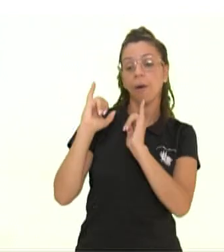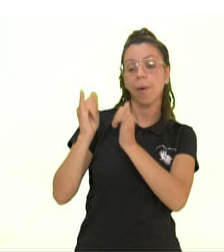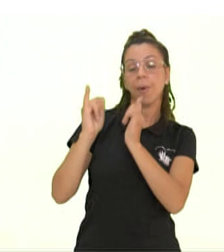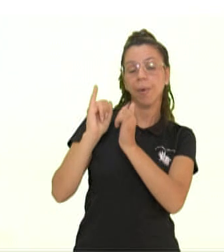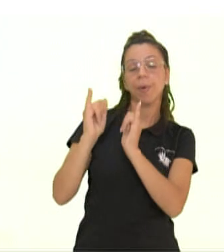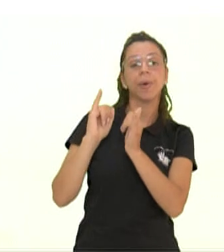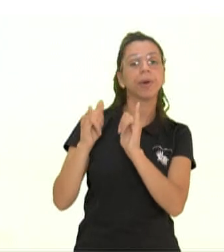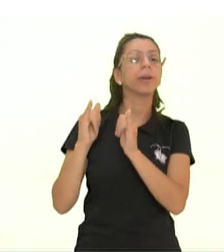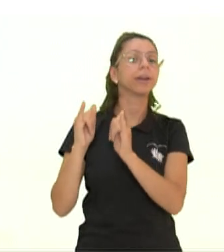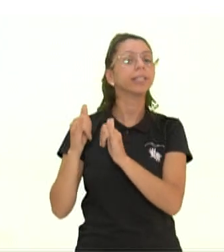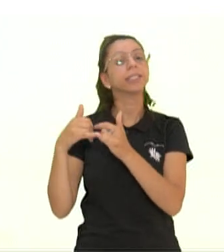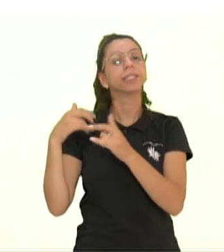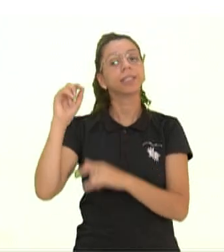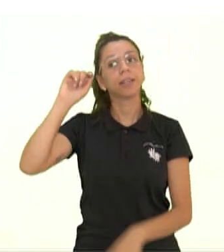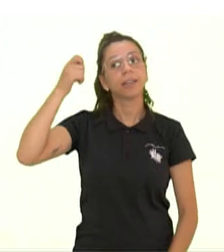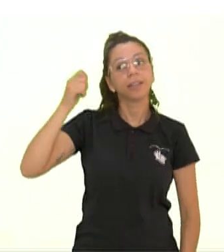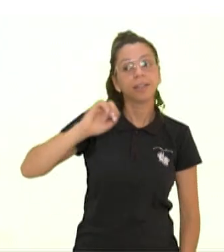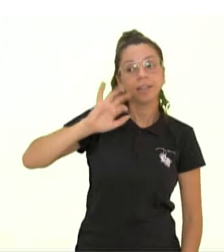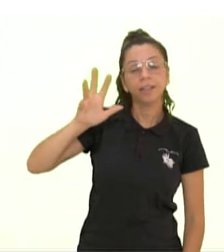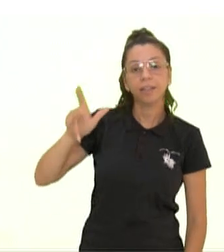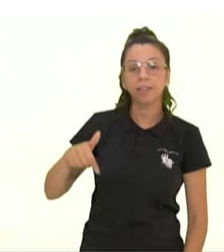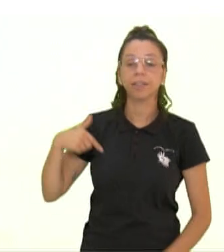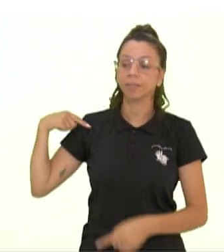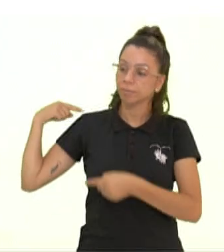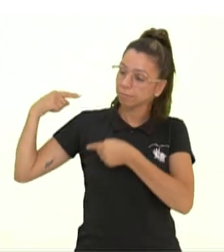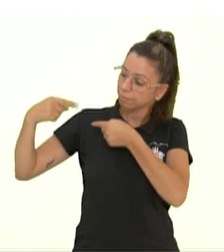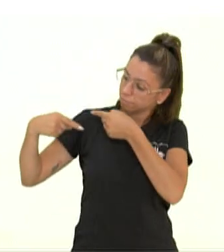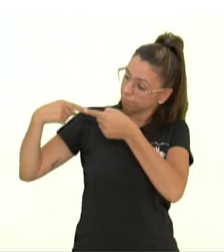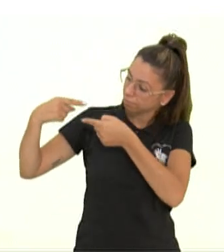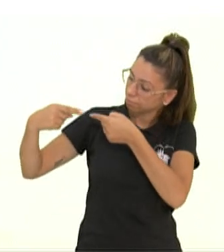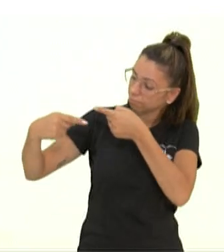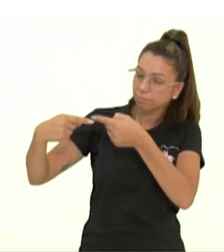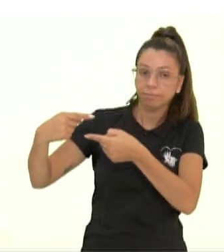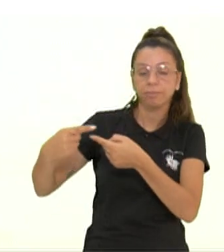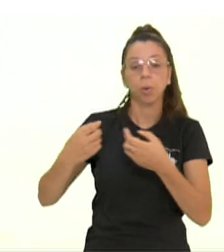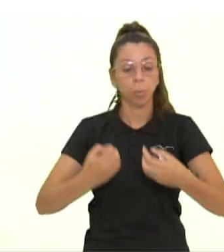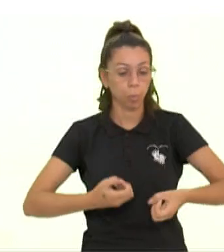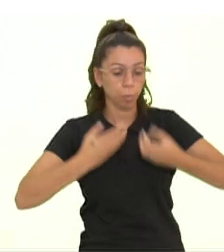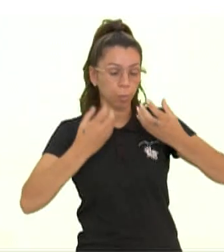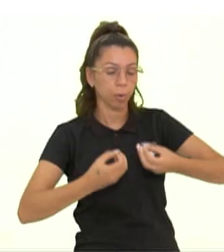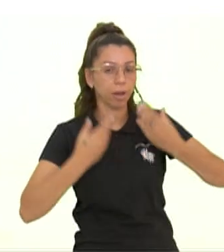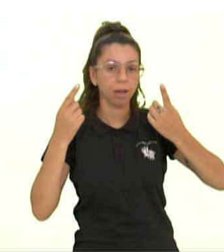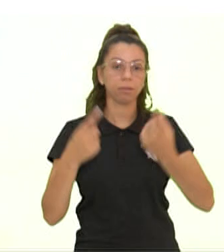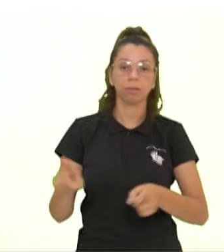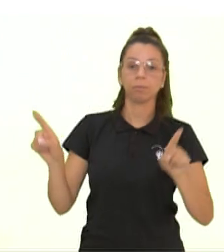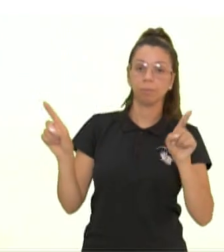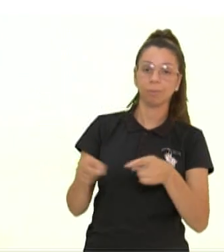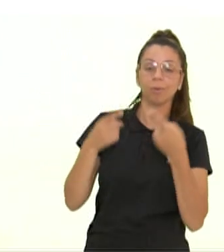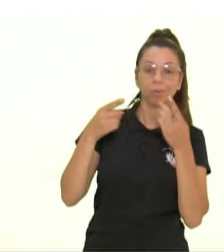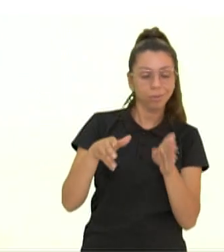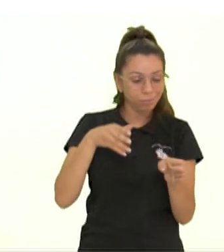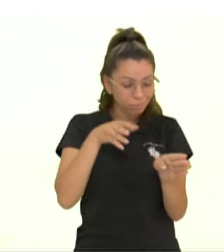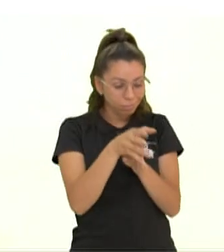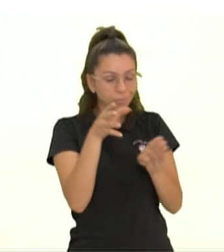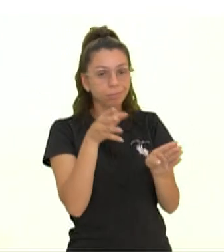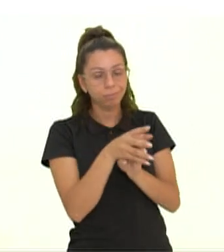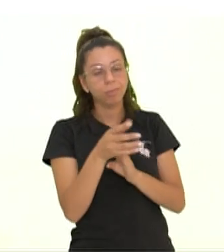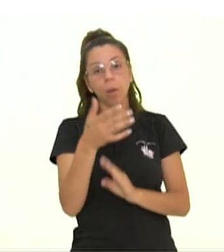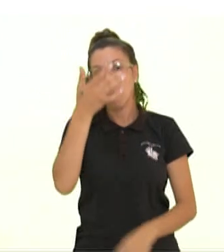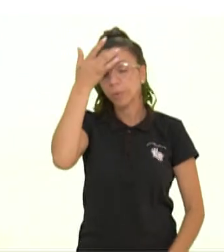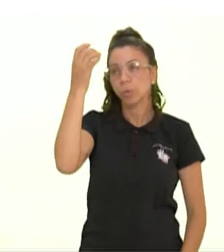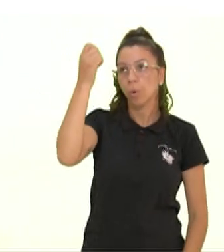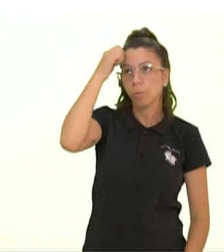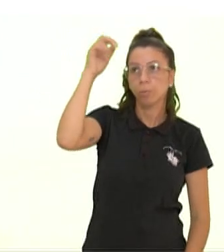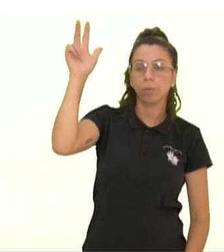da tradição, que é passada de geração em geração. São poetas, músicos, conselheiros. Então, são aqueles sábios